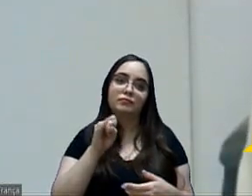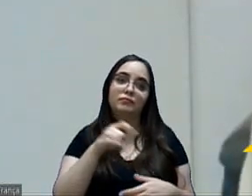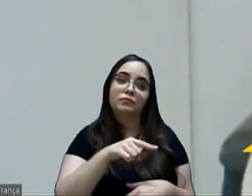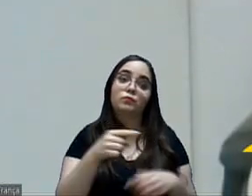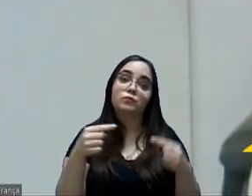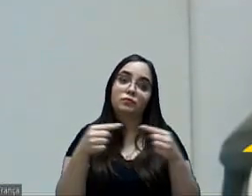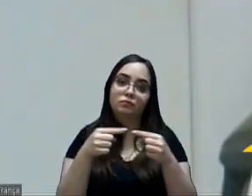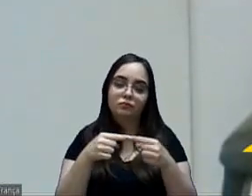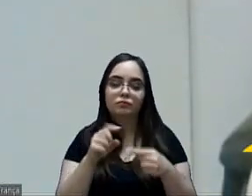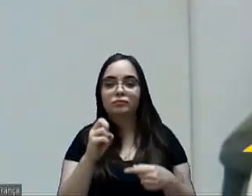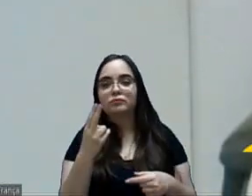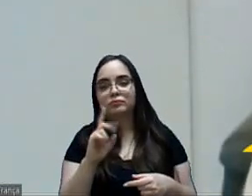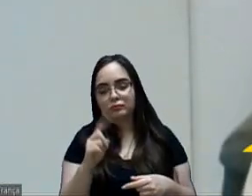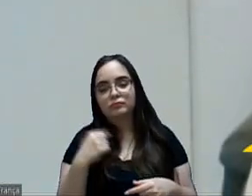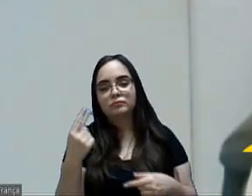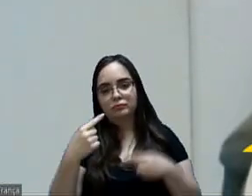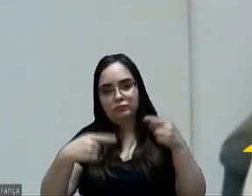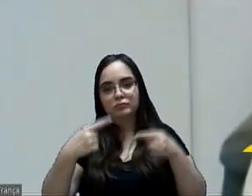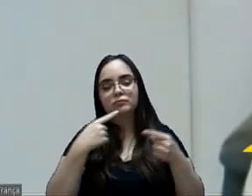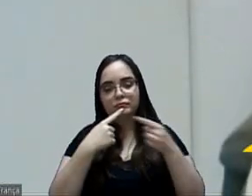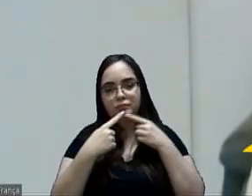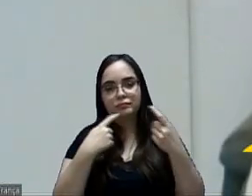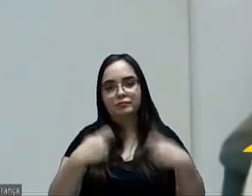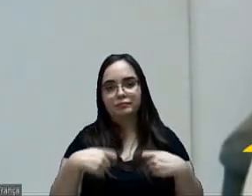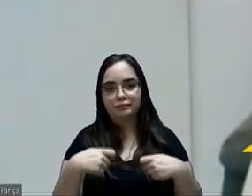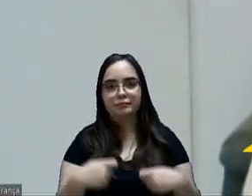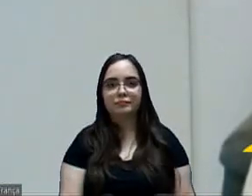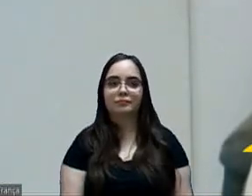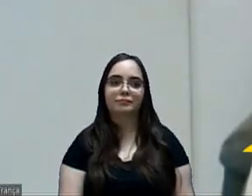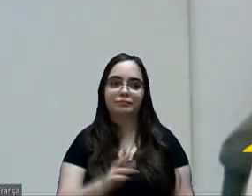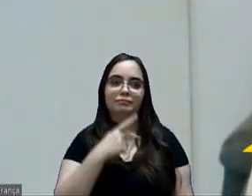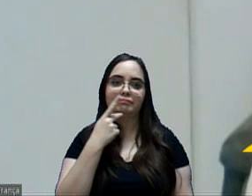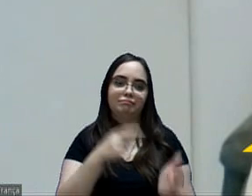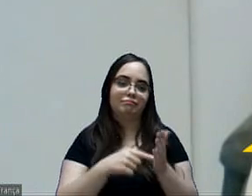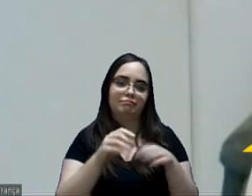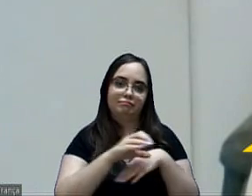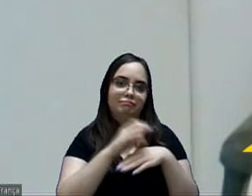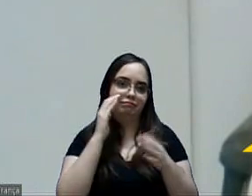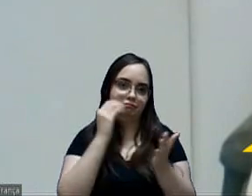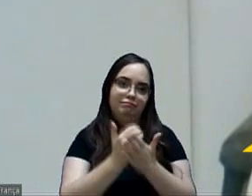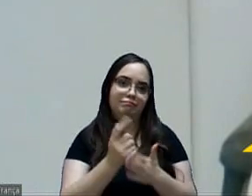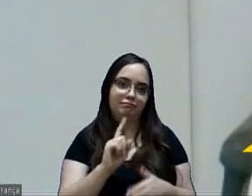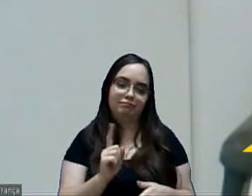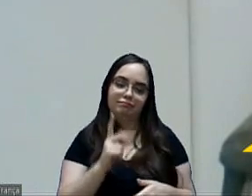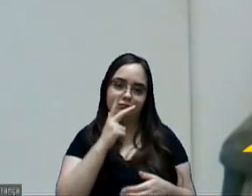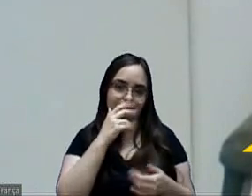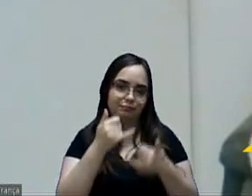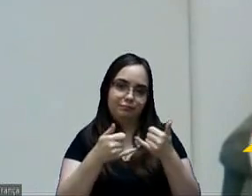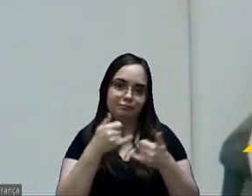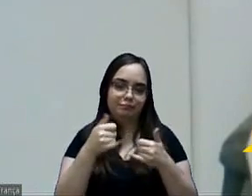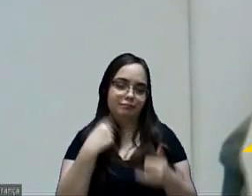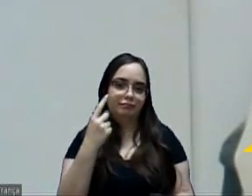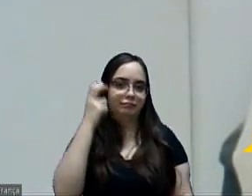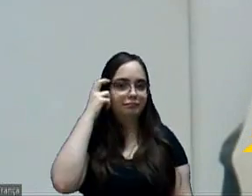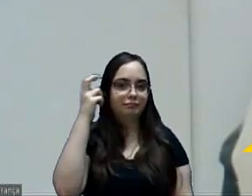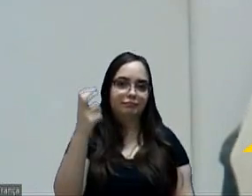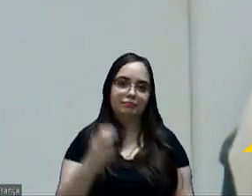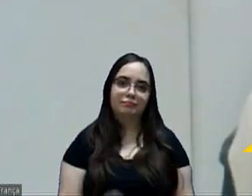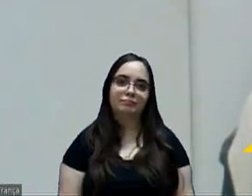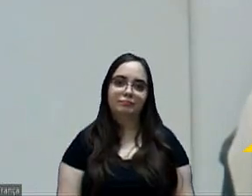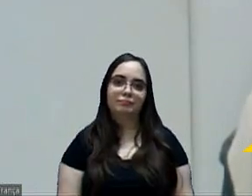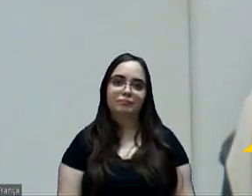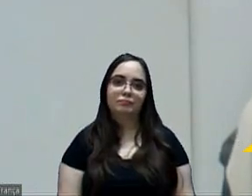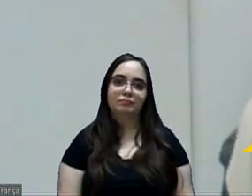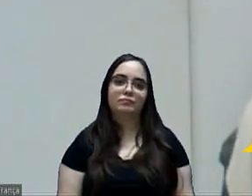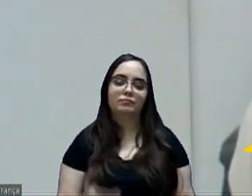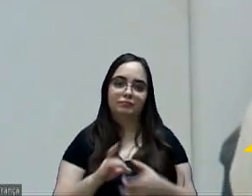aí, politicamente, vamos discutir. Mas declarar ela como inconstitucional é brincar com a nossa inteligência. Vereador João Donizete, Vossa